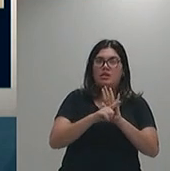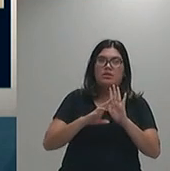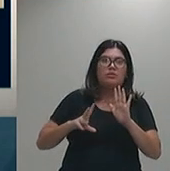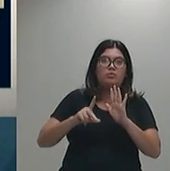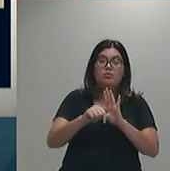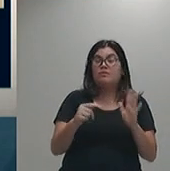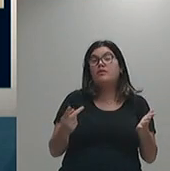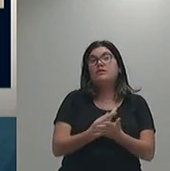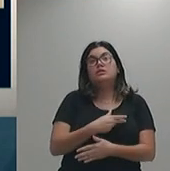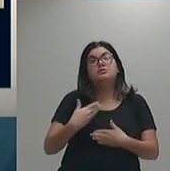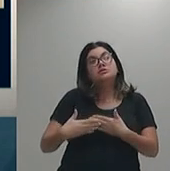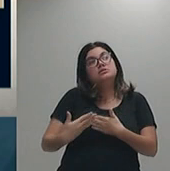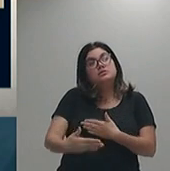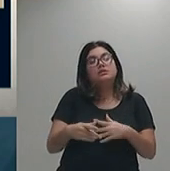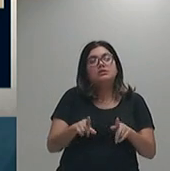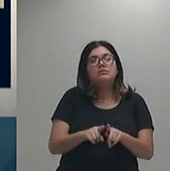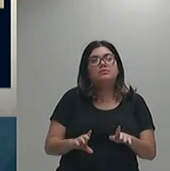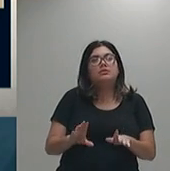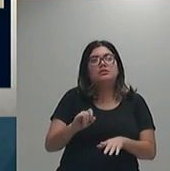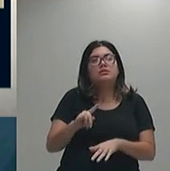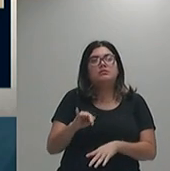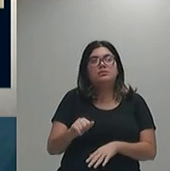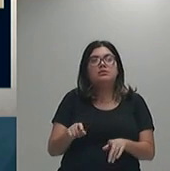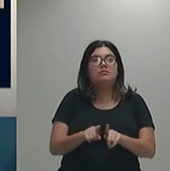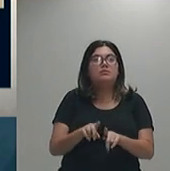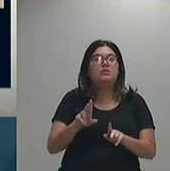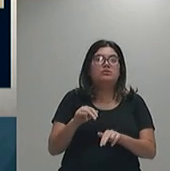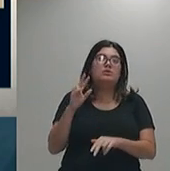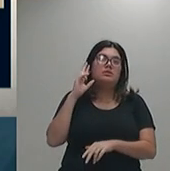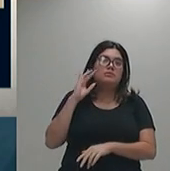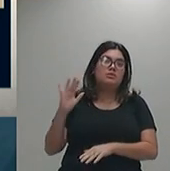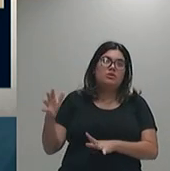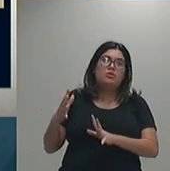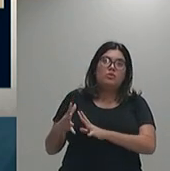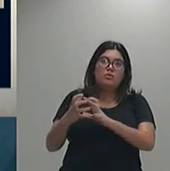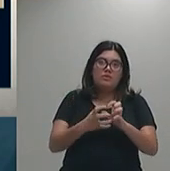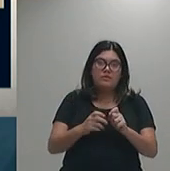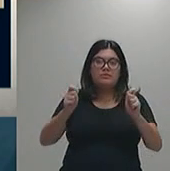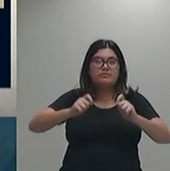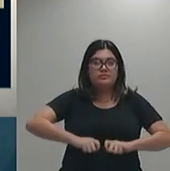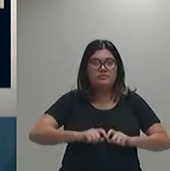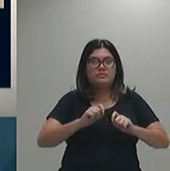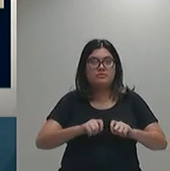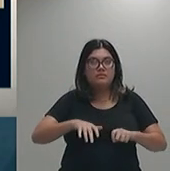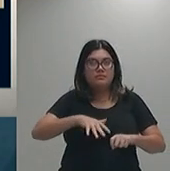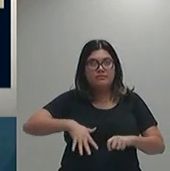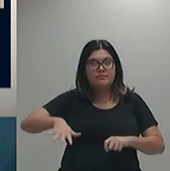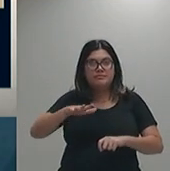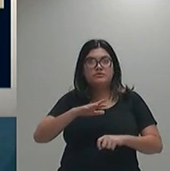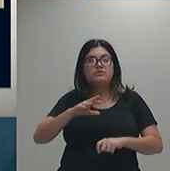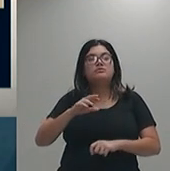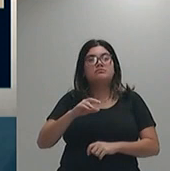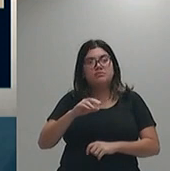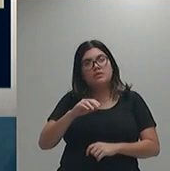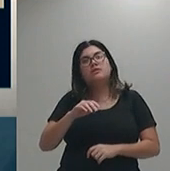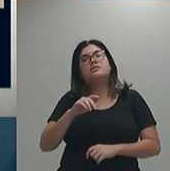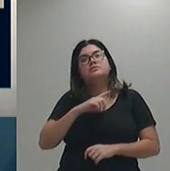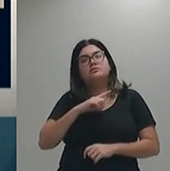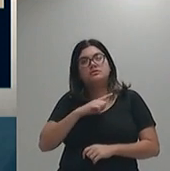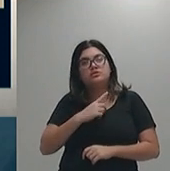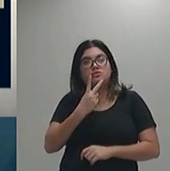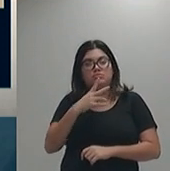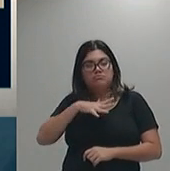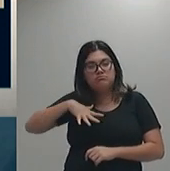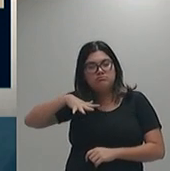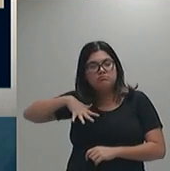as câmeras da Vitória jamais imaginaram um conflito de competência em que a parte escolhe o ato que duas partes